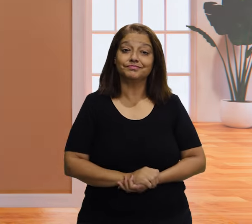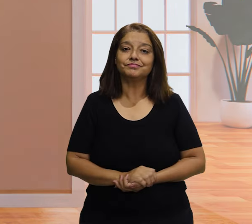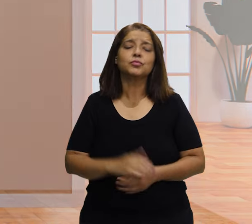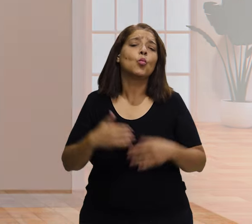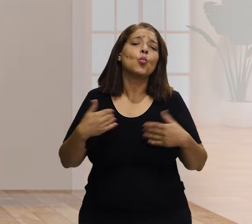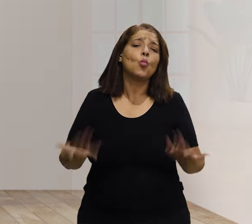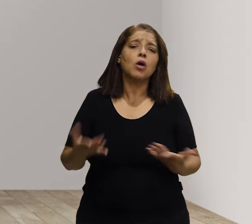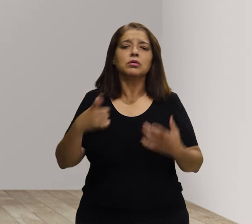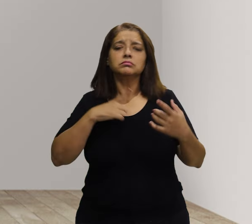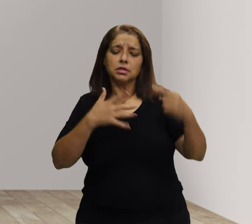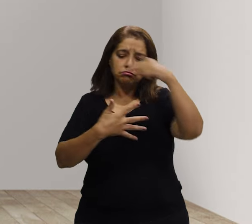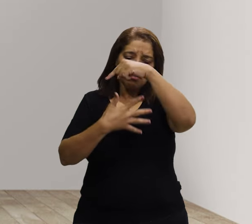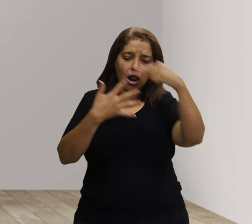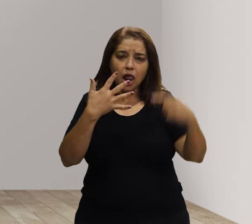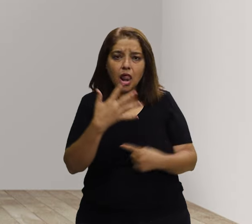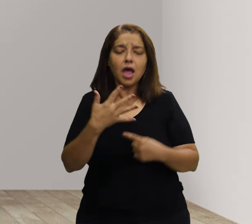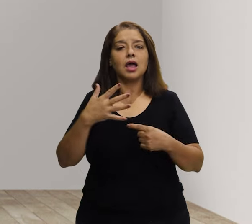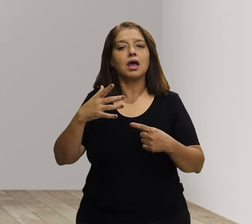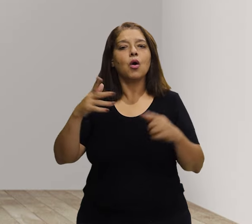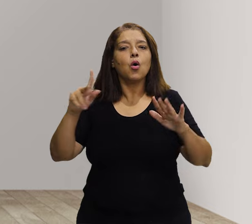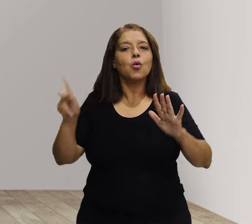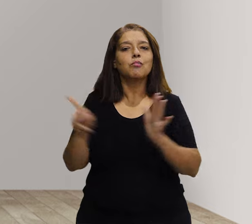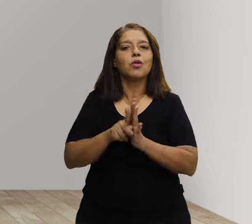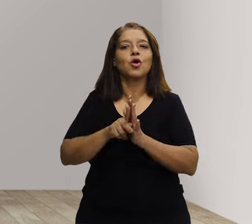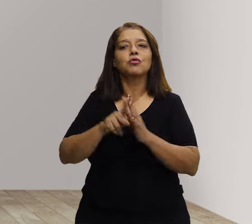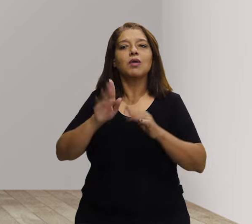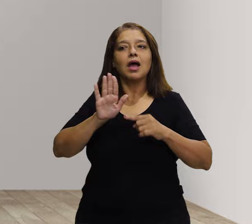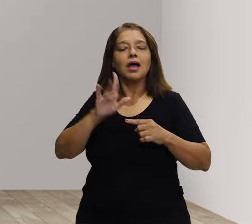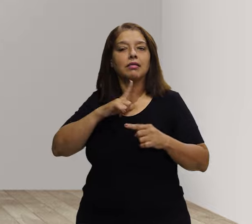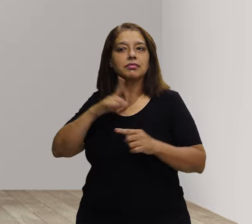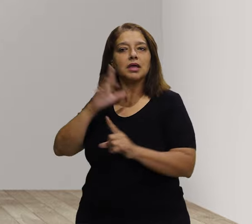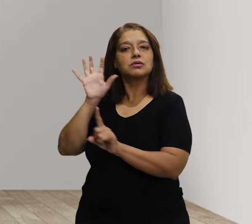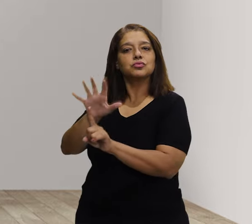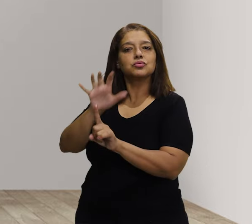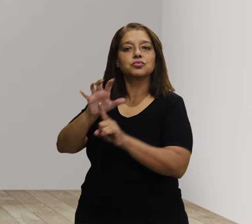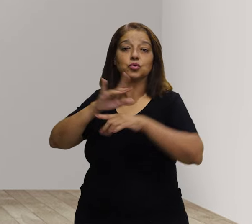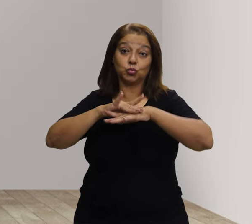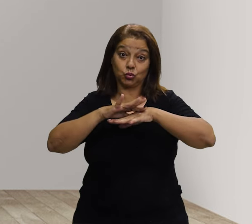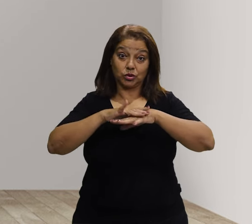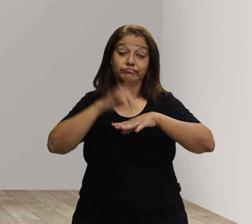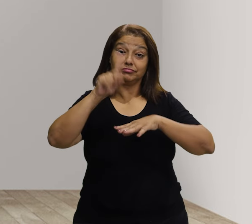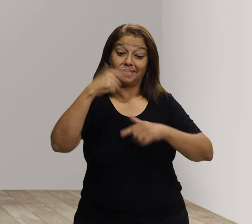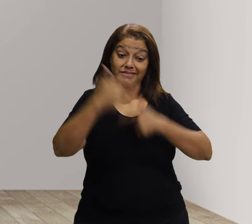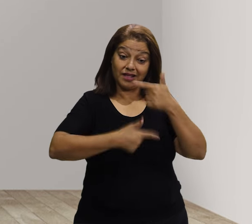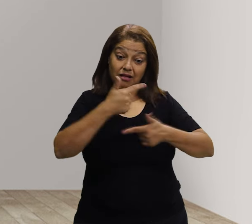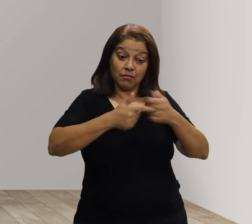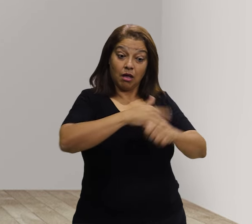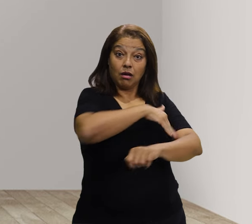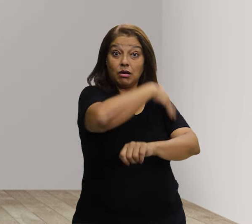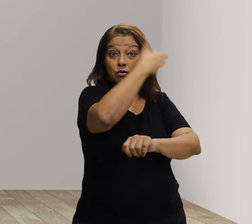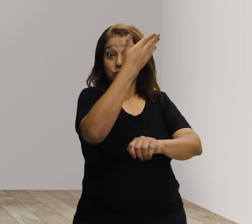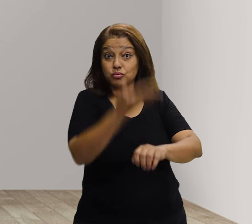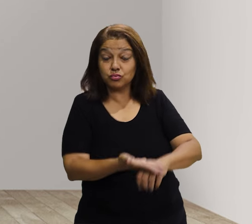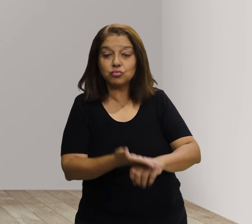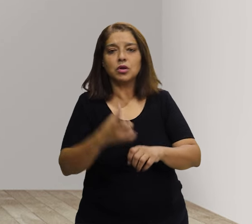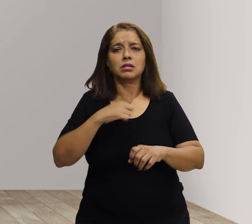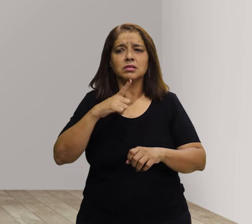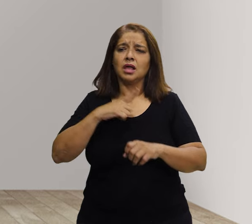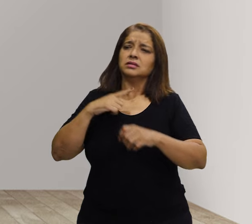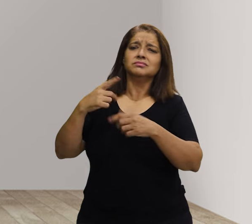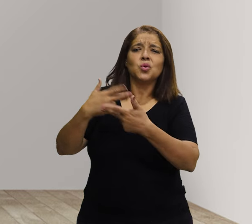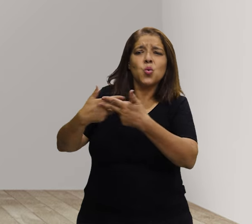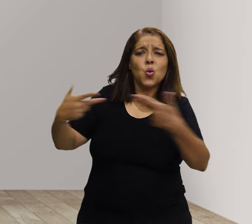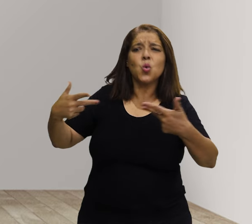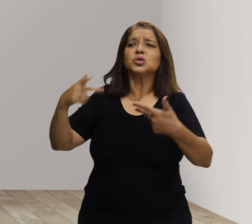adoecimento? Jornada de trabalho, demandas burocráticas, reconhecimento social, escassez de recursos